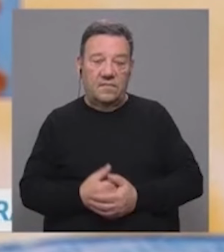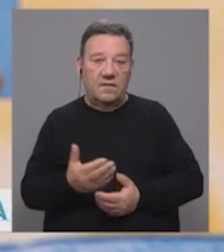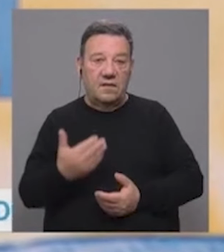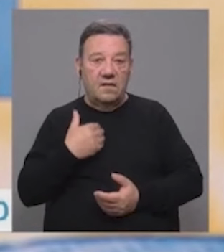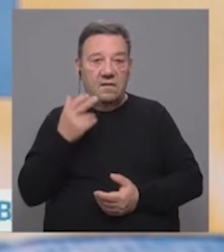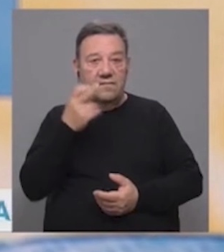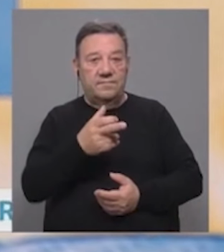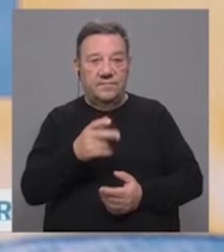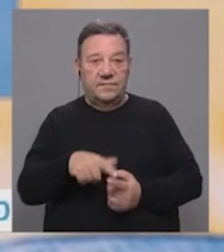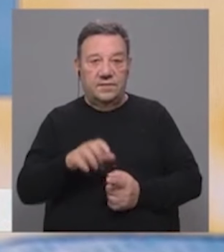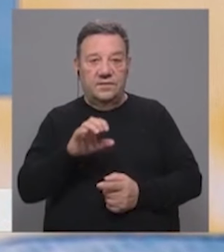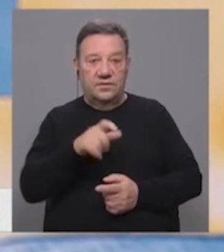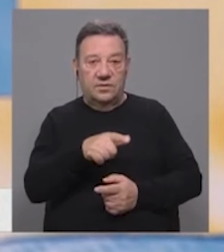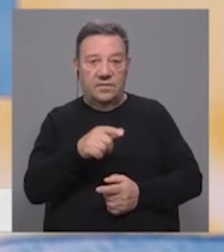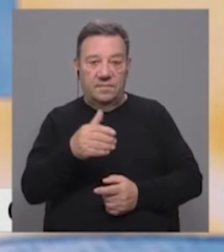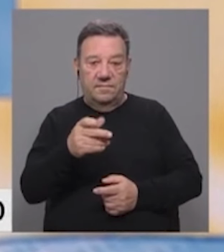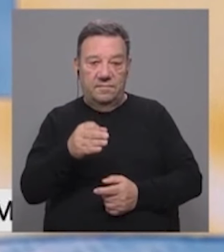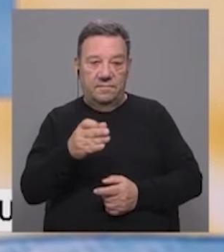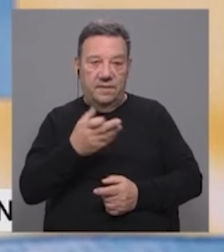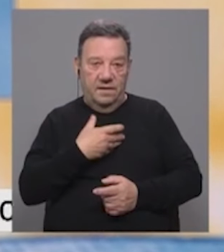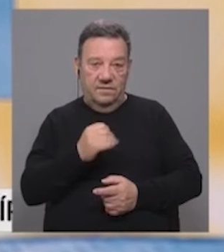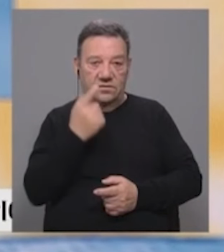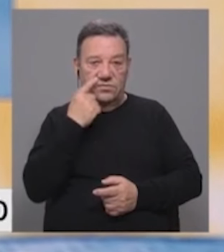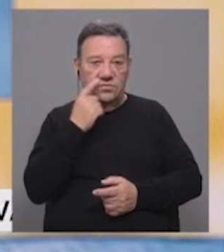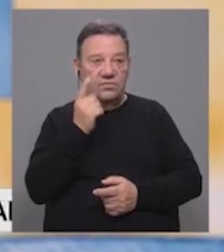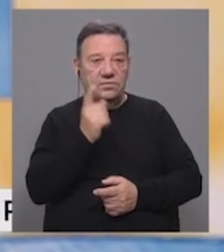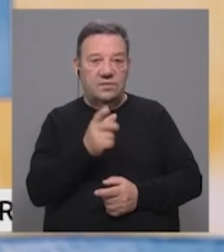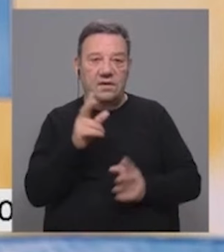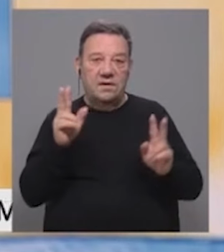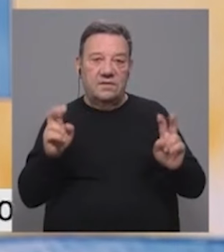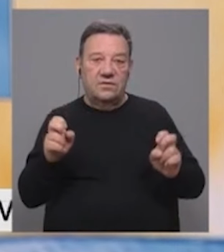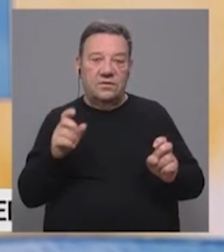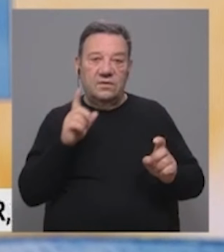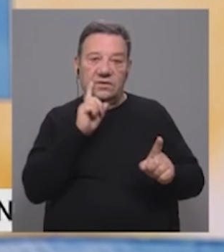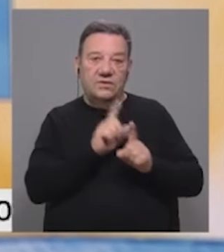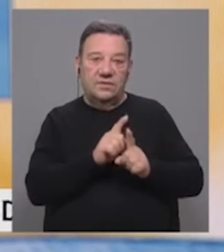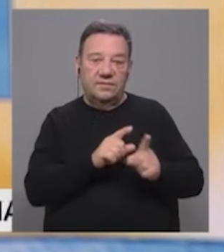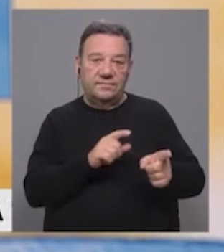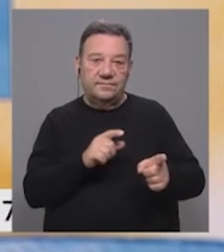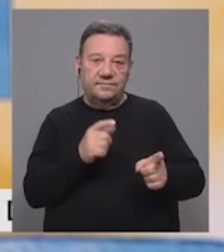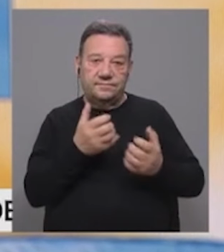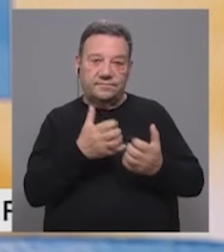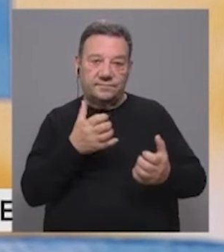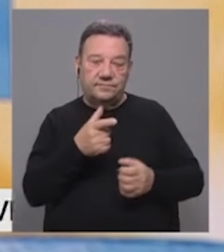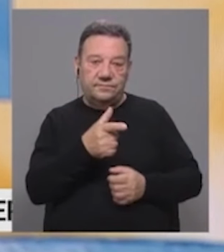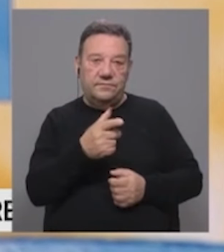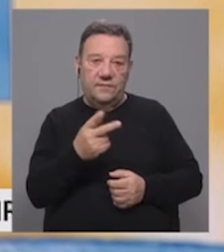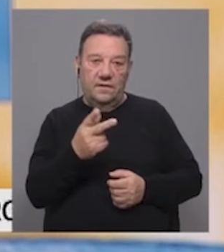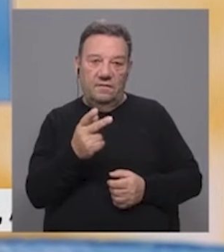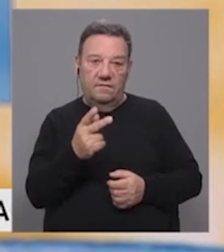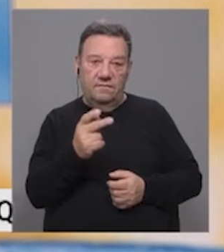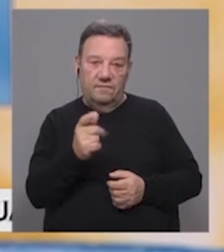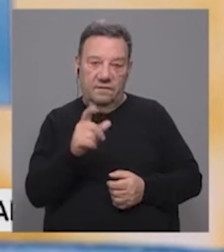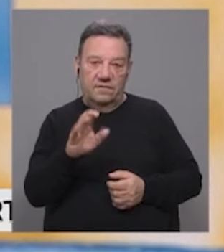E vamos agora até à região de Paredes para conhecer os assuntos que estão em destaque no Val Sousa